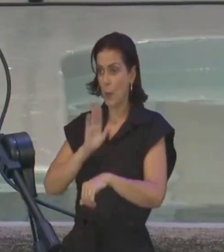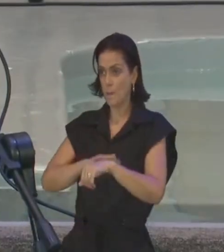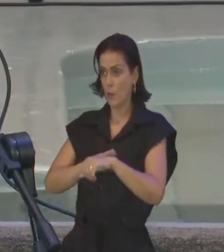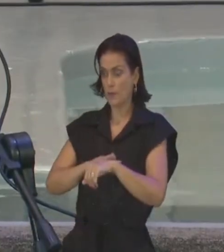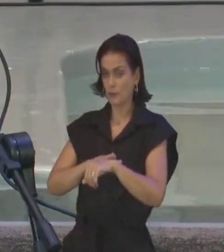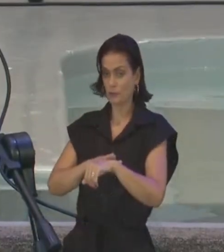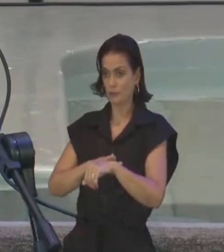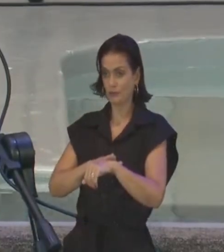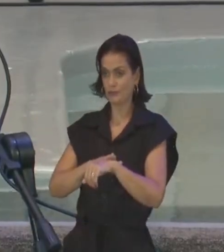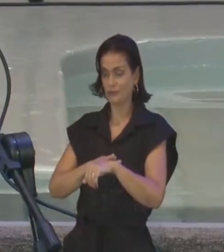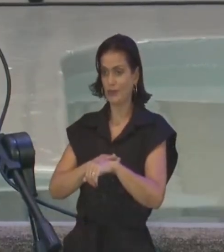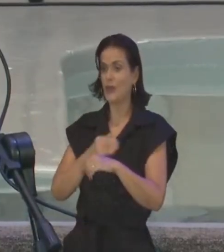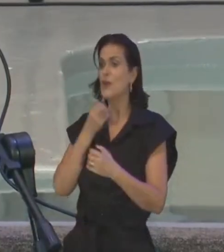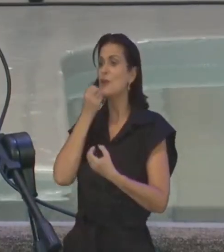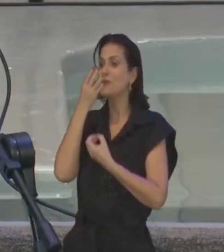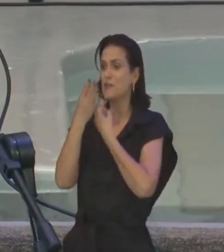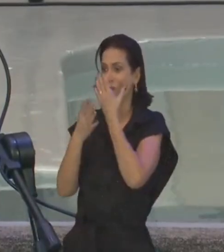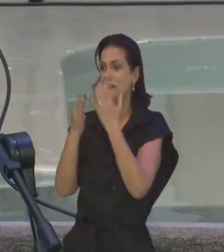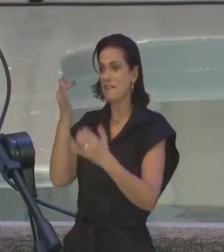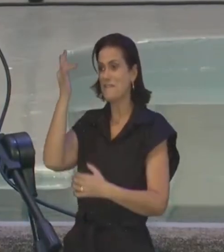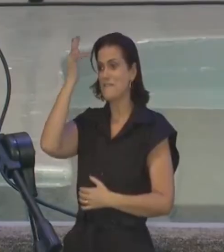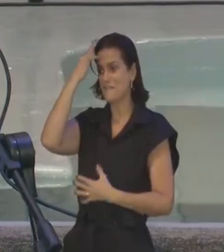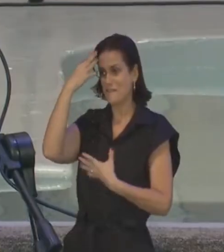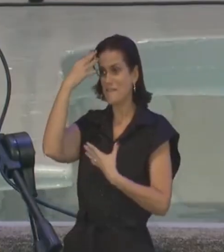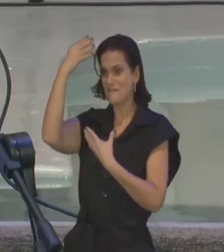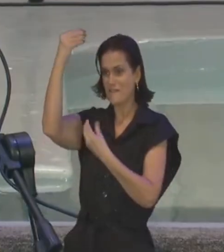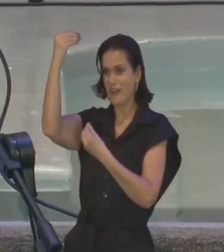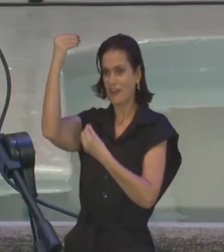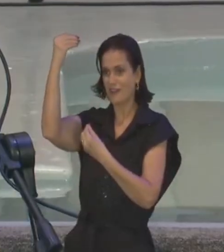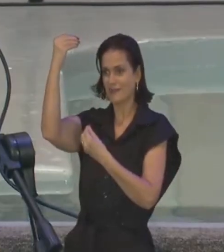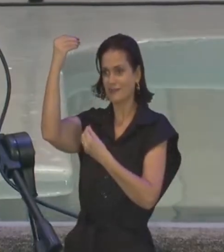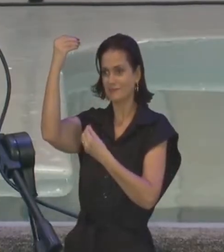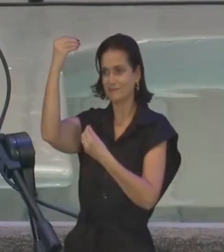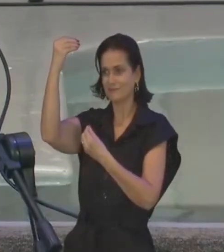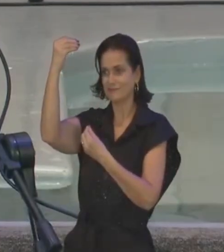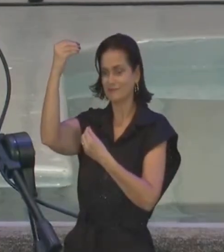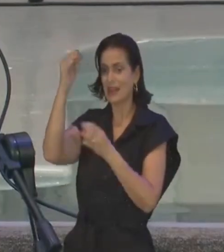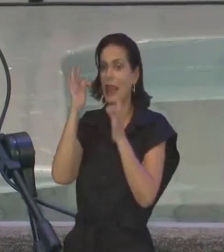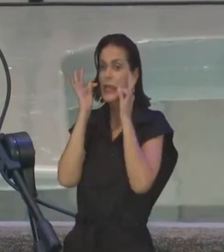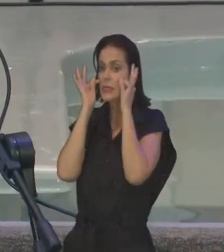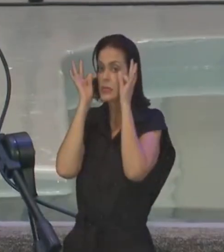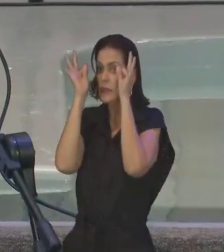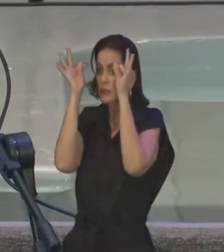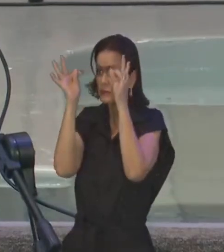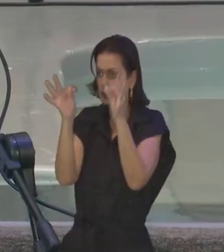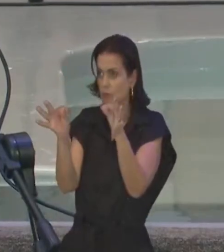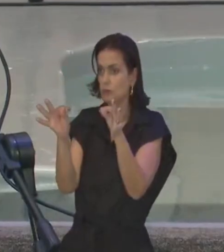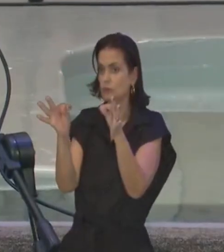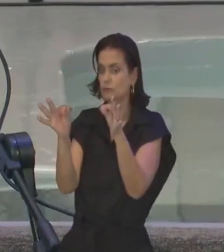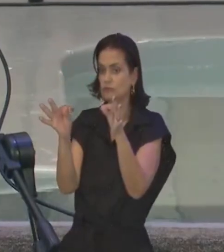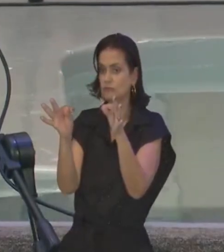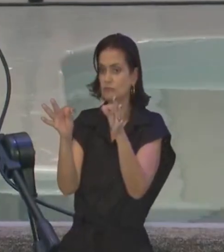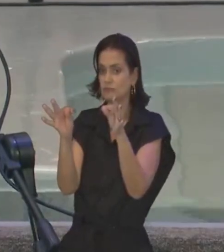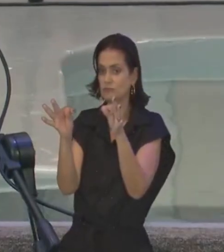Quando na profissão de fé nós percebemos o testemunho deles, quando você aceitou a